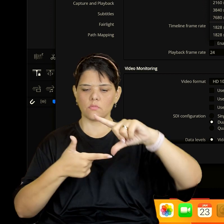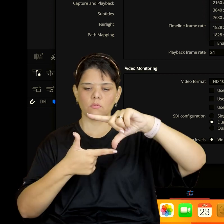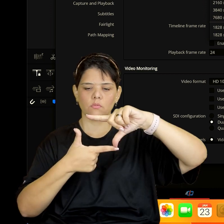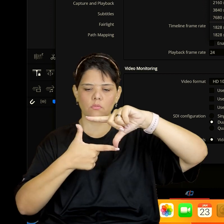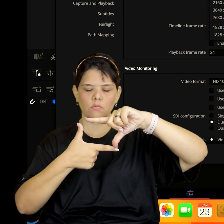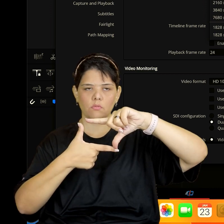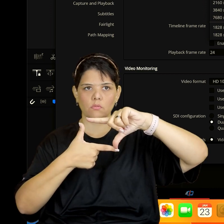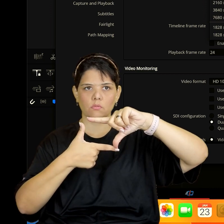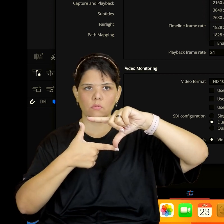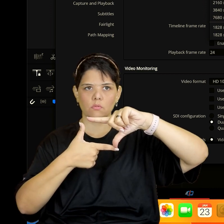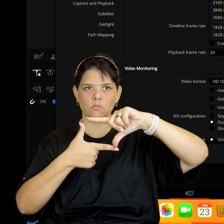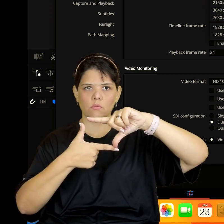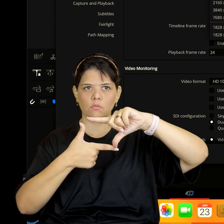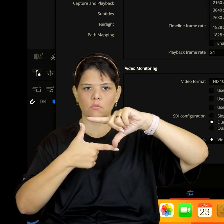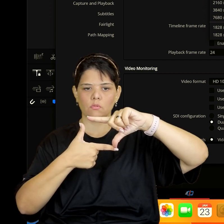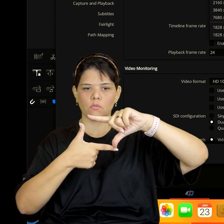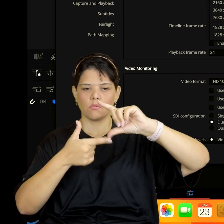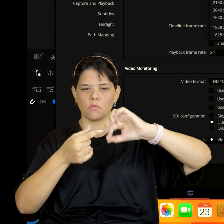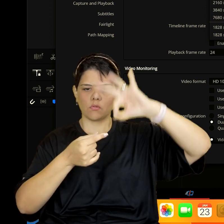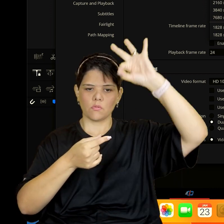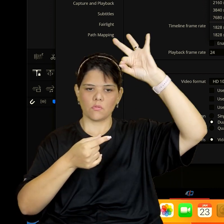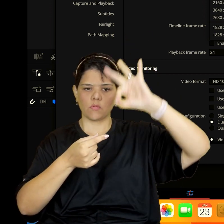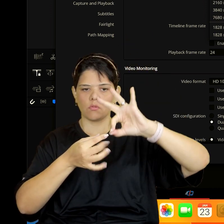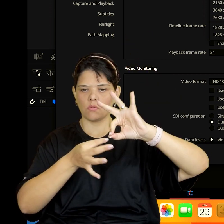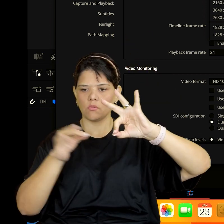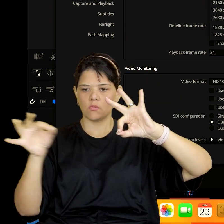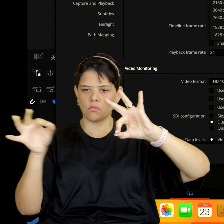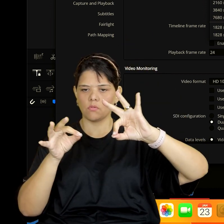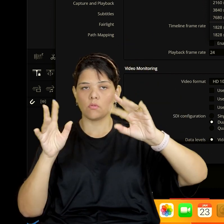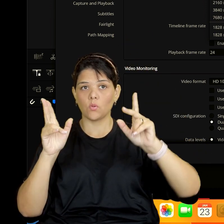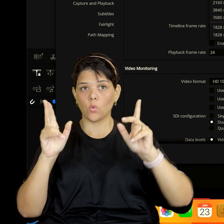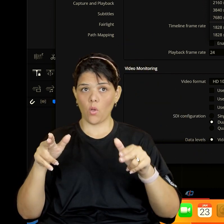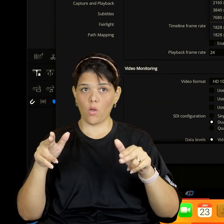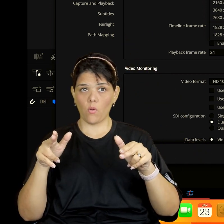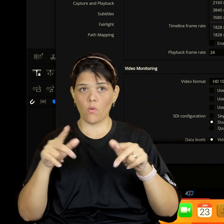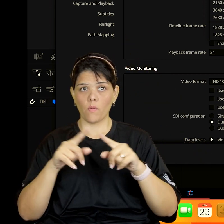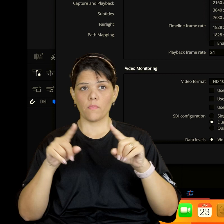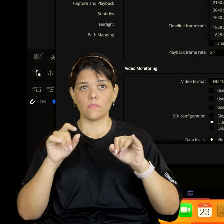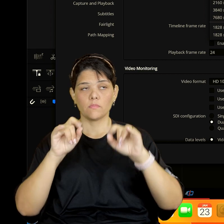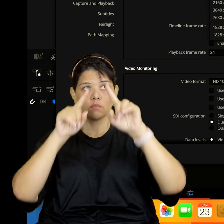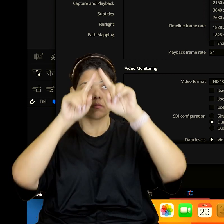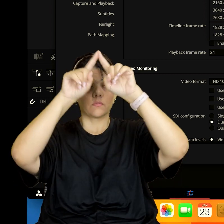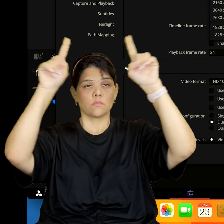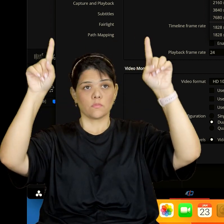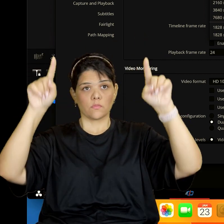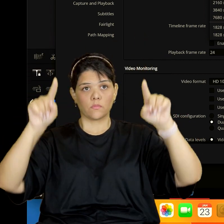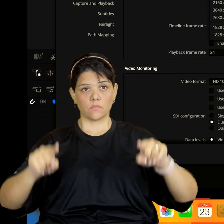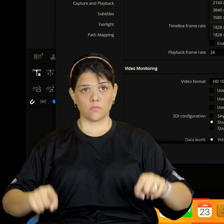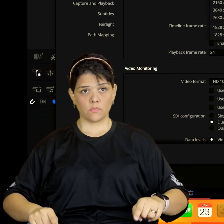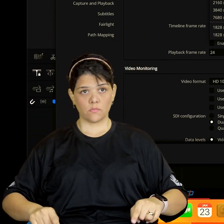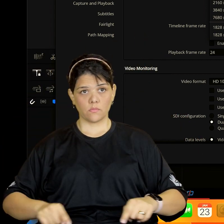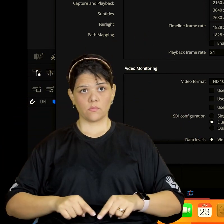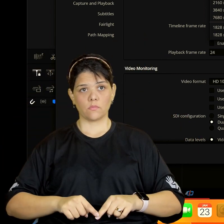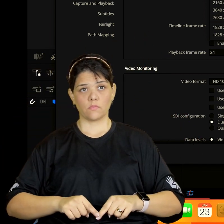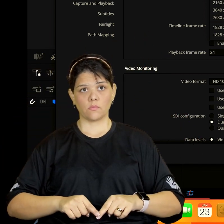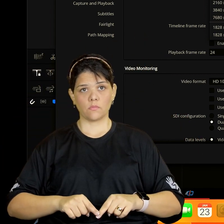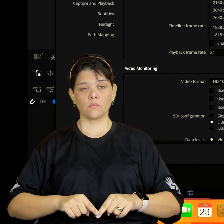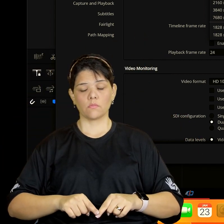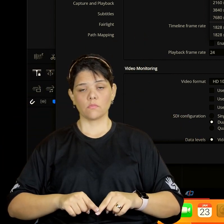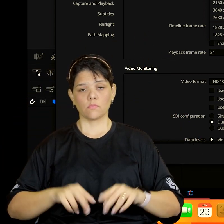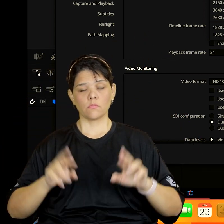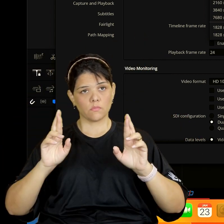porque a minha largura é diferente da minha altura, no quadrado as duas são iguais. Então, eu teria o quê? 1080 por 1080, ou então 1920